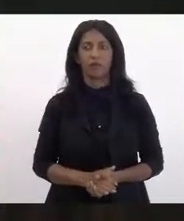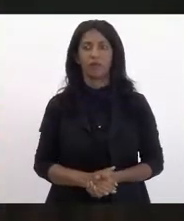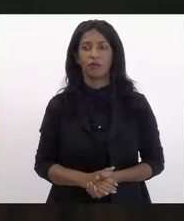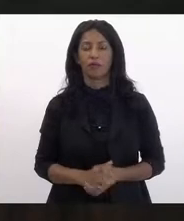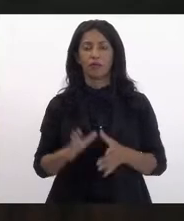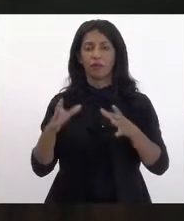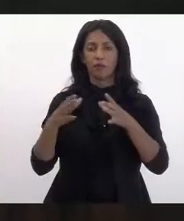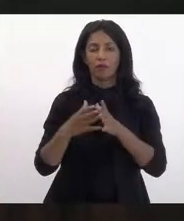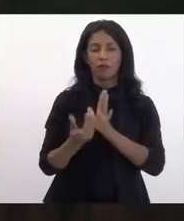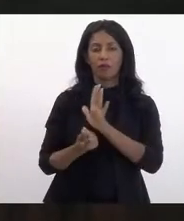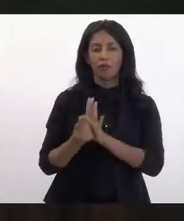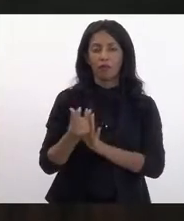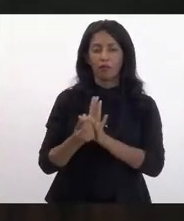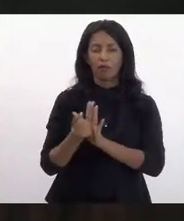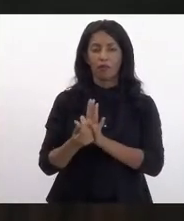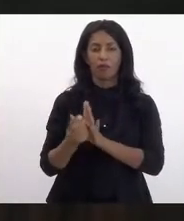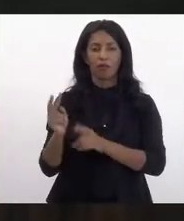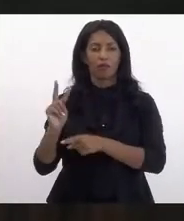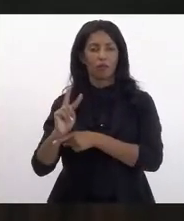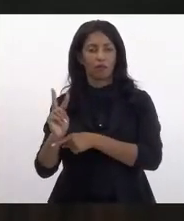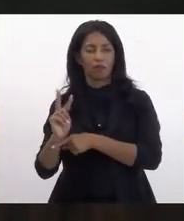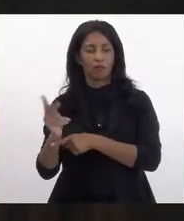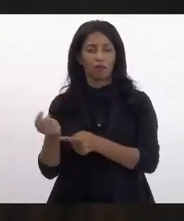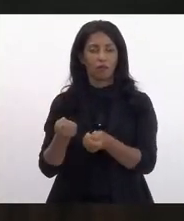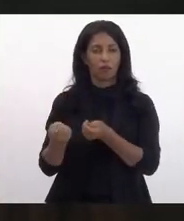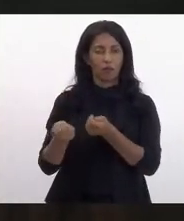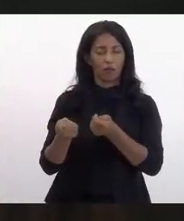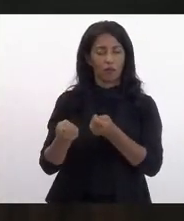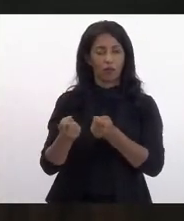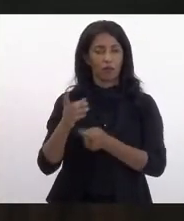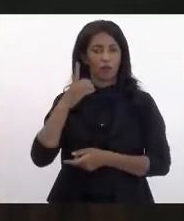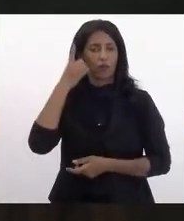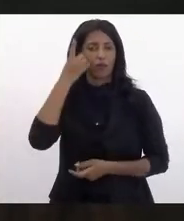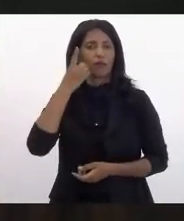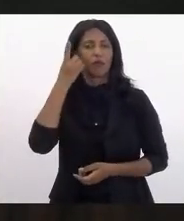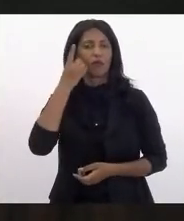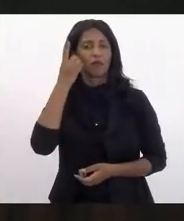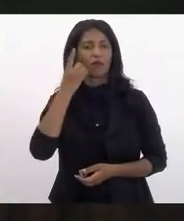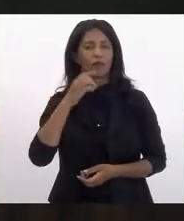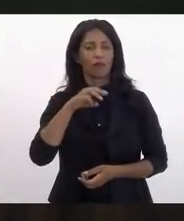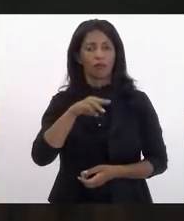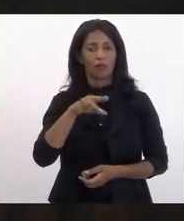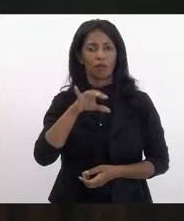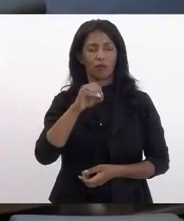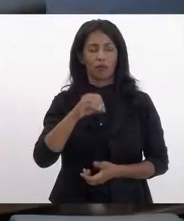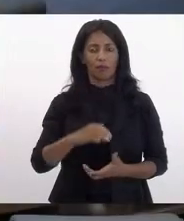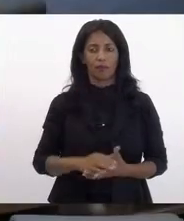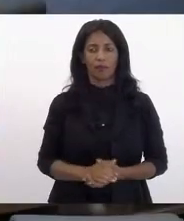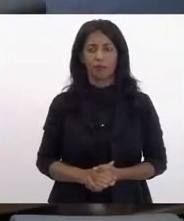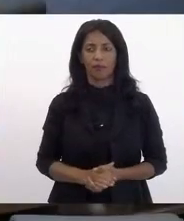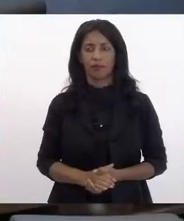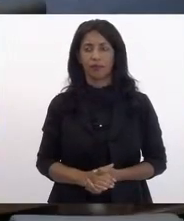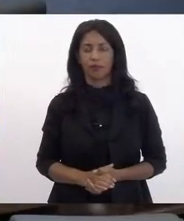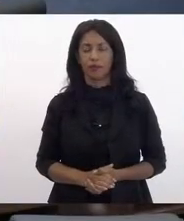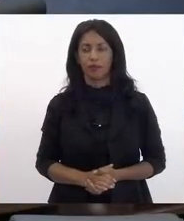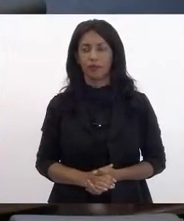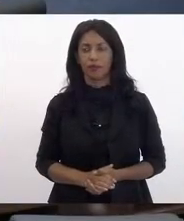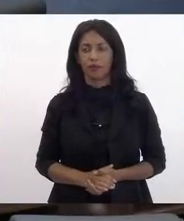Pela Comissão de Orçamento, Finanças, Fiscalização Financeira e Controle, deputado Márcio Pacheco.